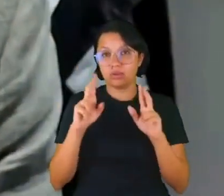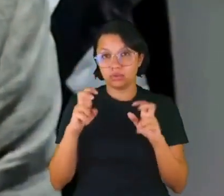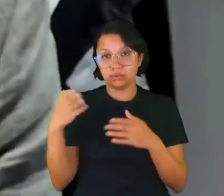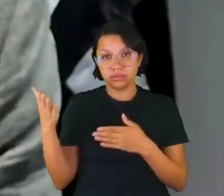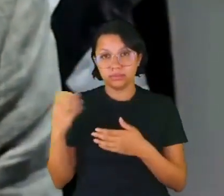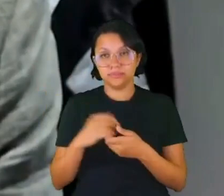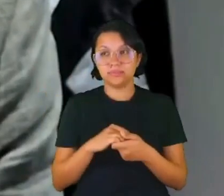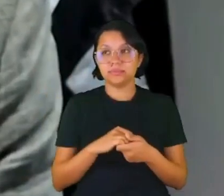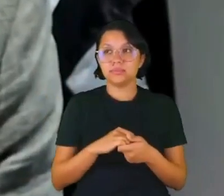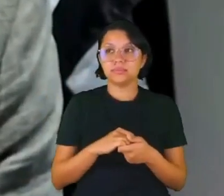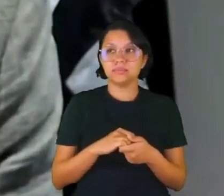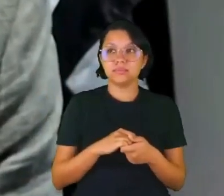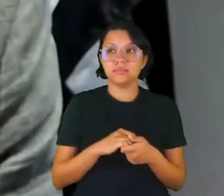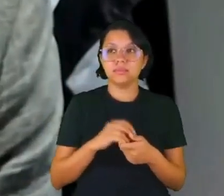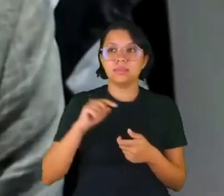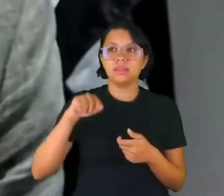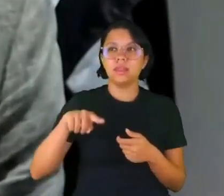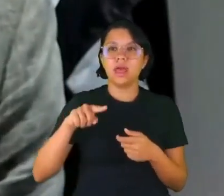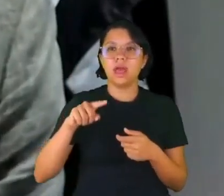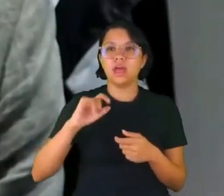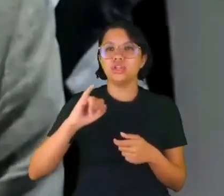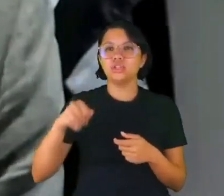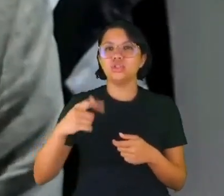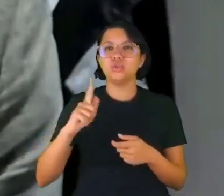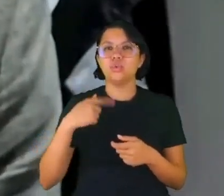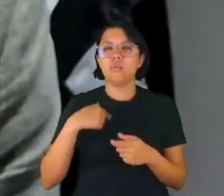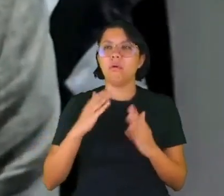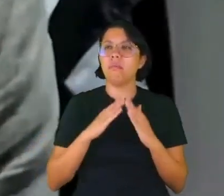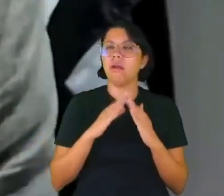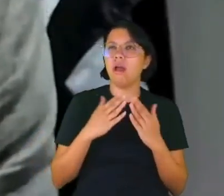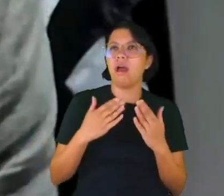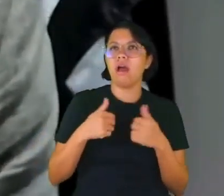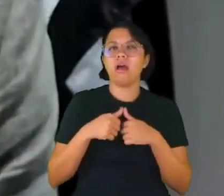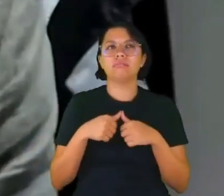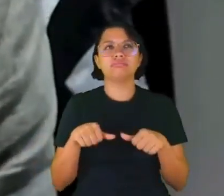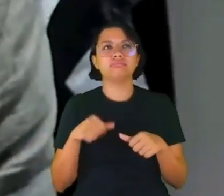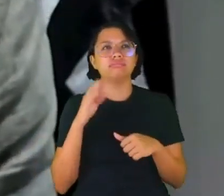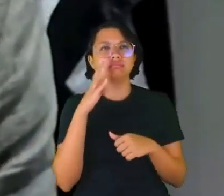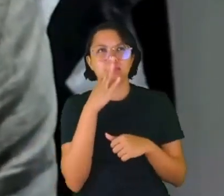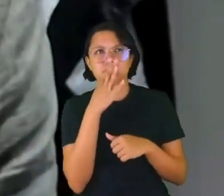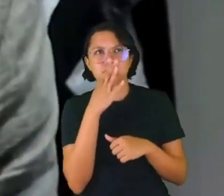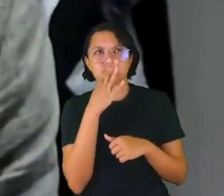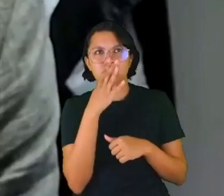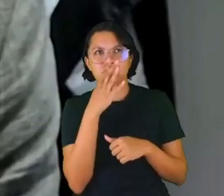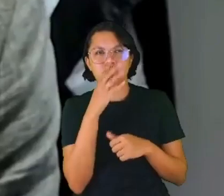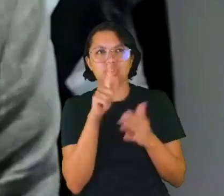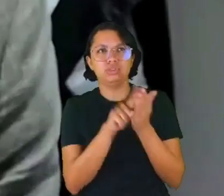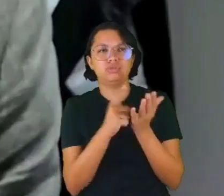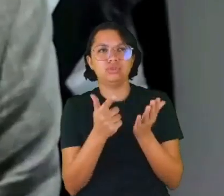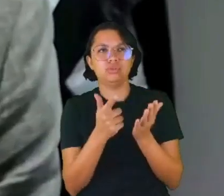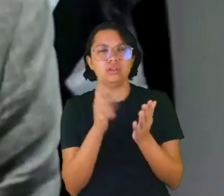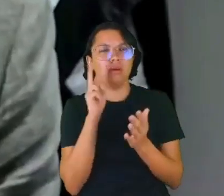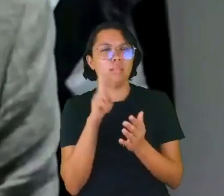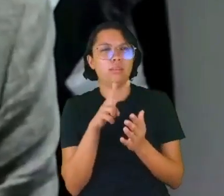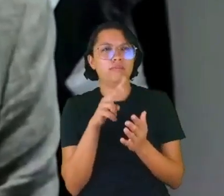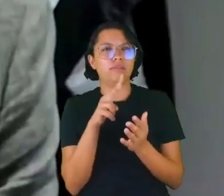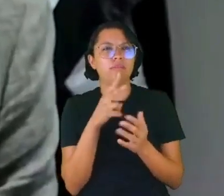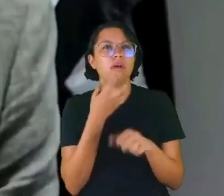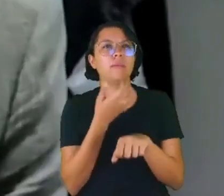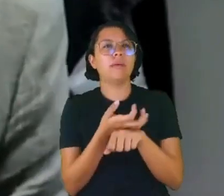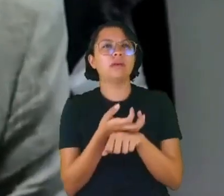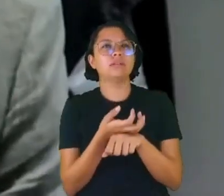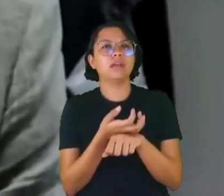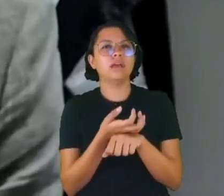precedentes. Em julho, eu estava em casa vendo o Estadão e deparei com uma matéria de um